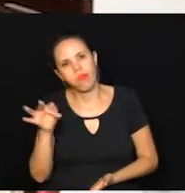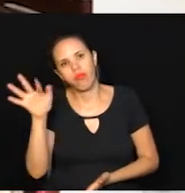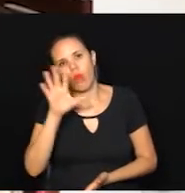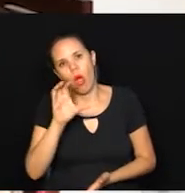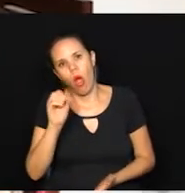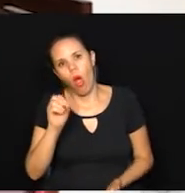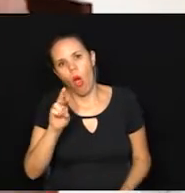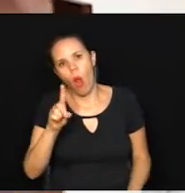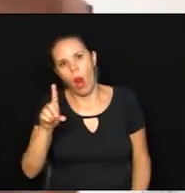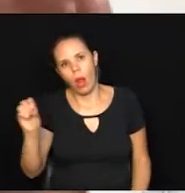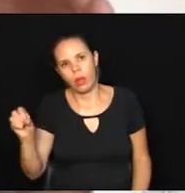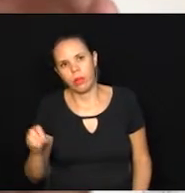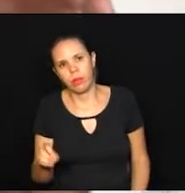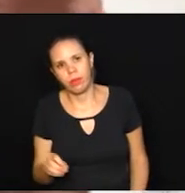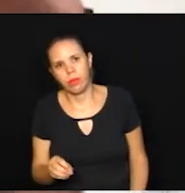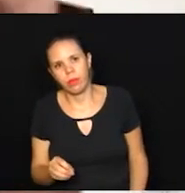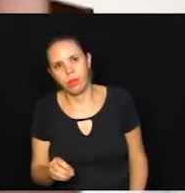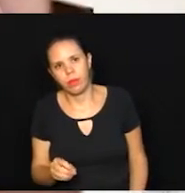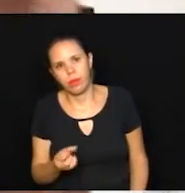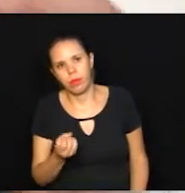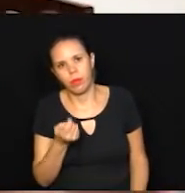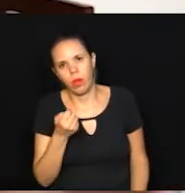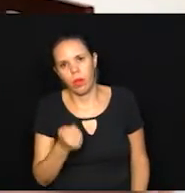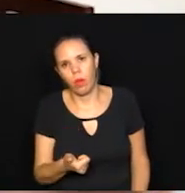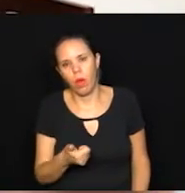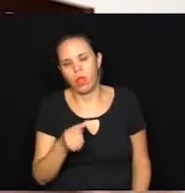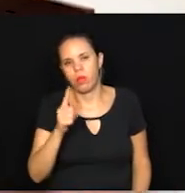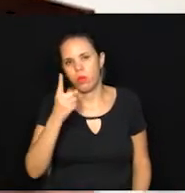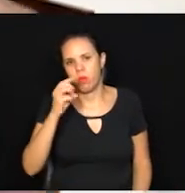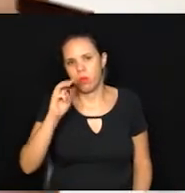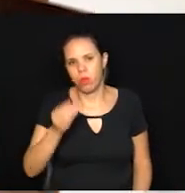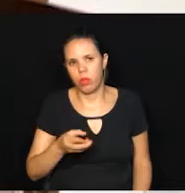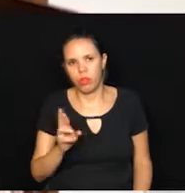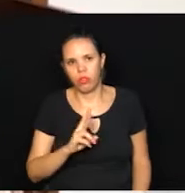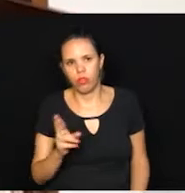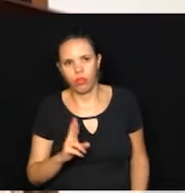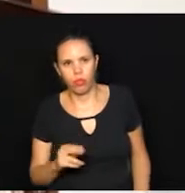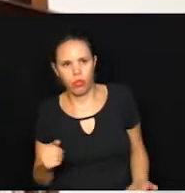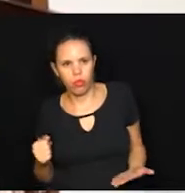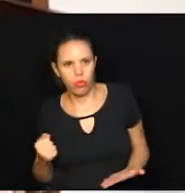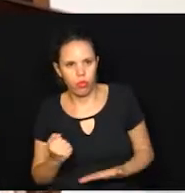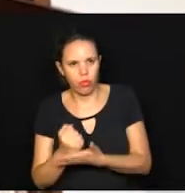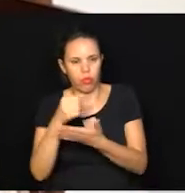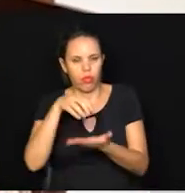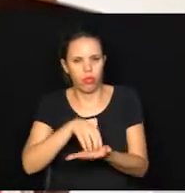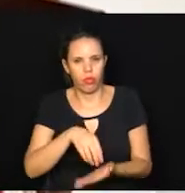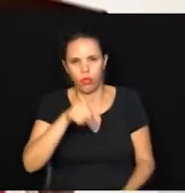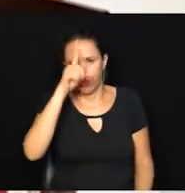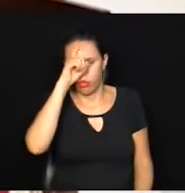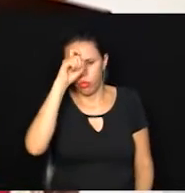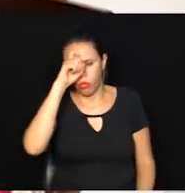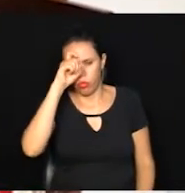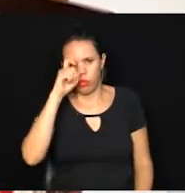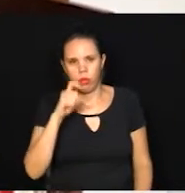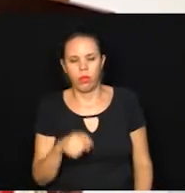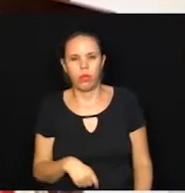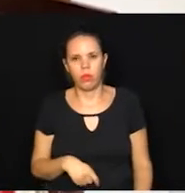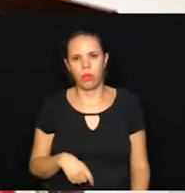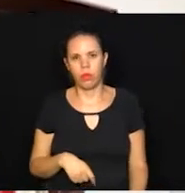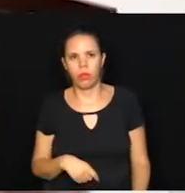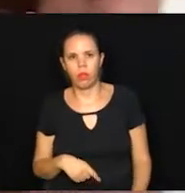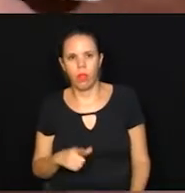Orlando Silva, a quantia de quase R$1 milhão para o custeio da Rede Mário Gatti. A Rede Mário Gatti é a rede